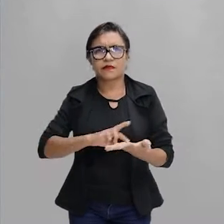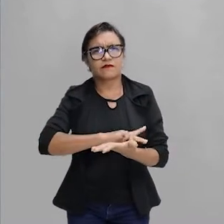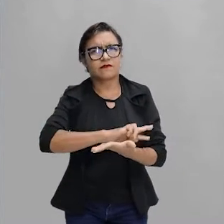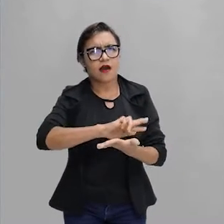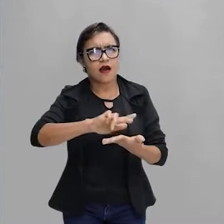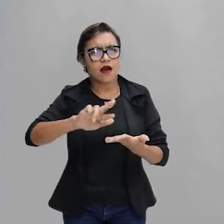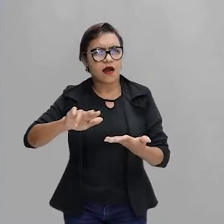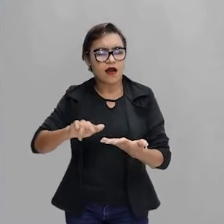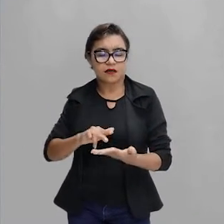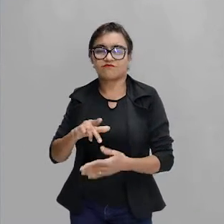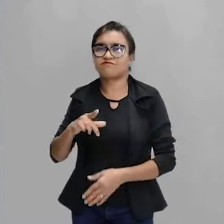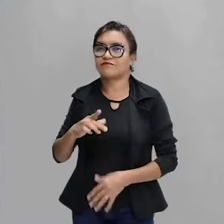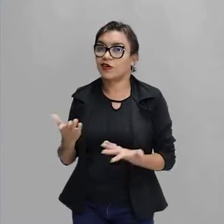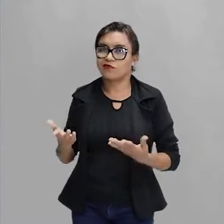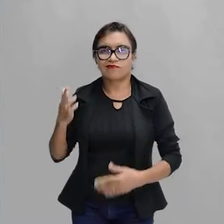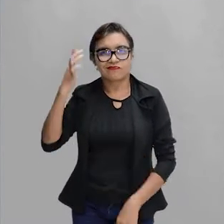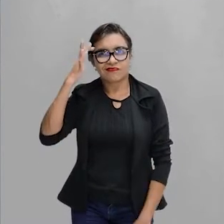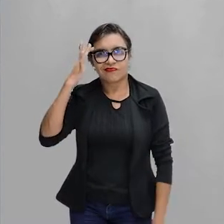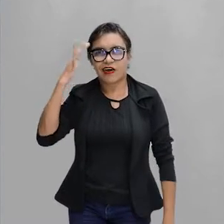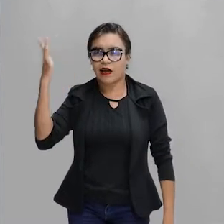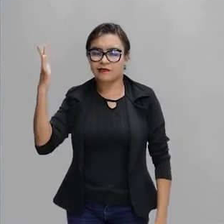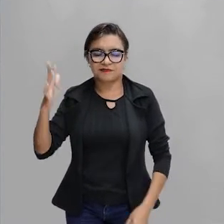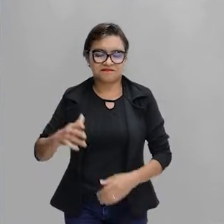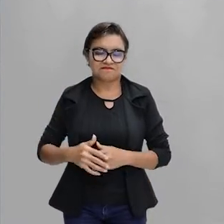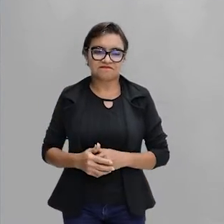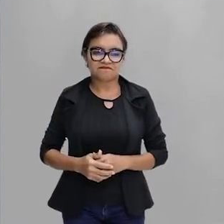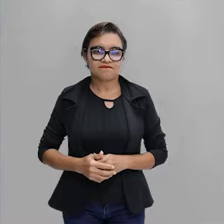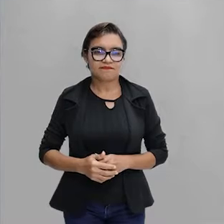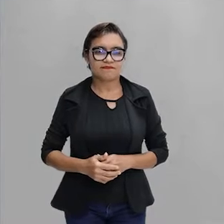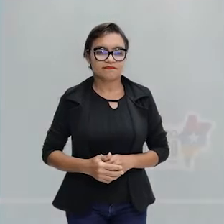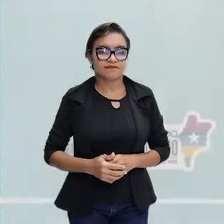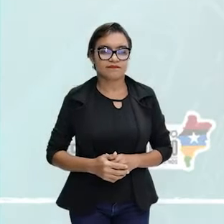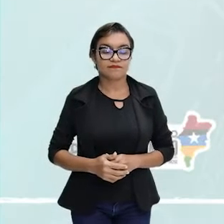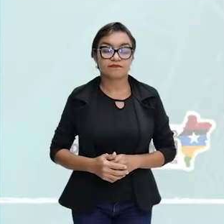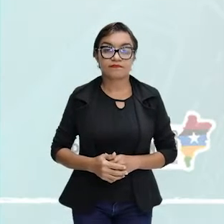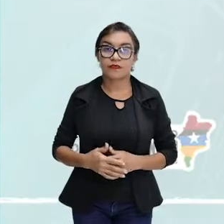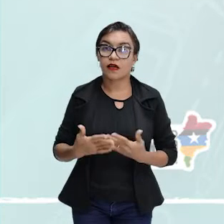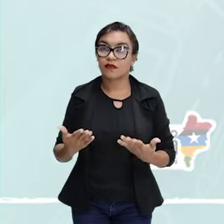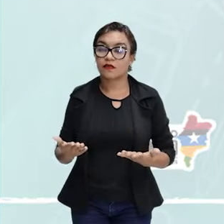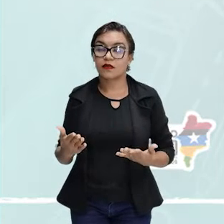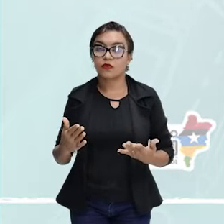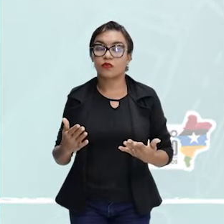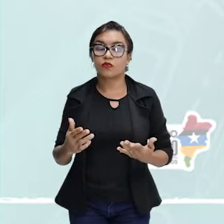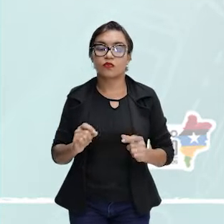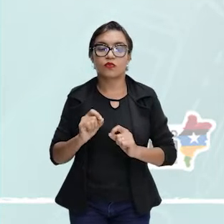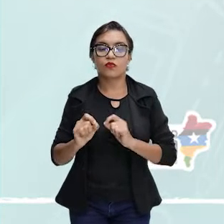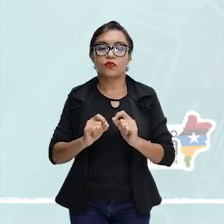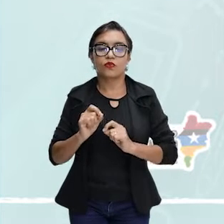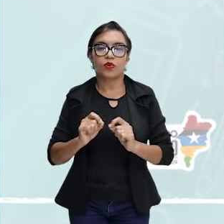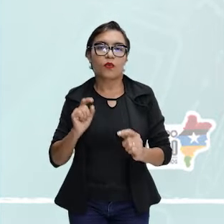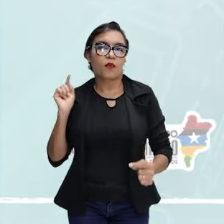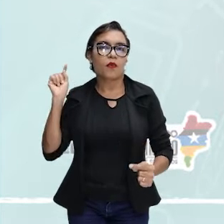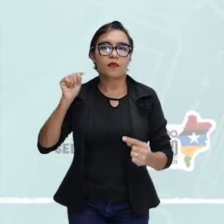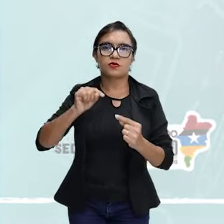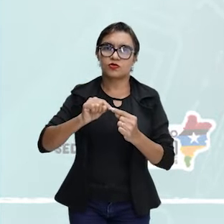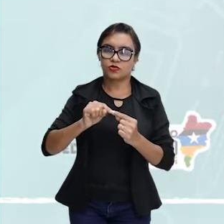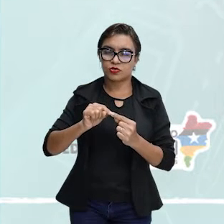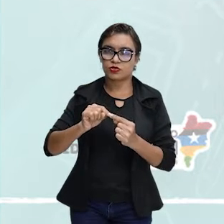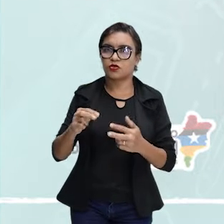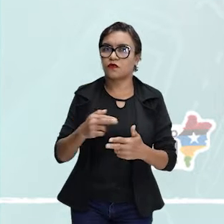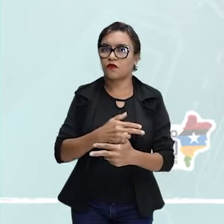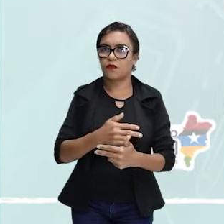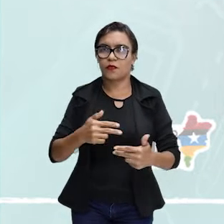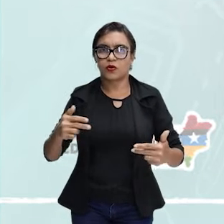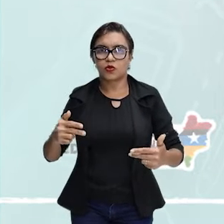Aqui, facinho, né, galera? Não tem mistério. Então, de acordo com a finalidade do produto a ser comercializado, há dois tipos de